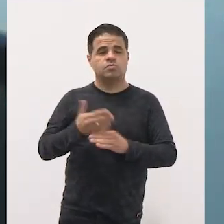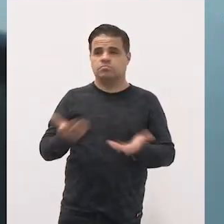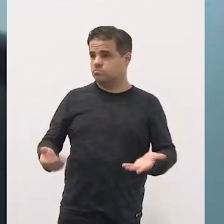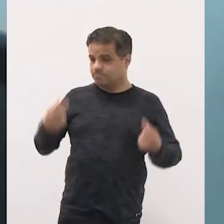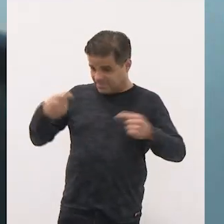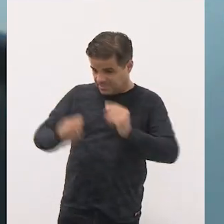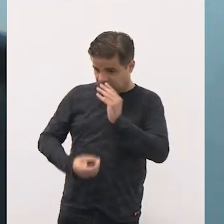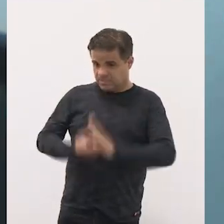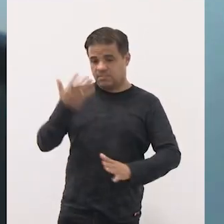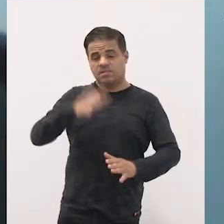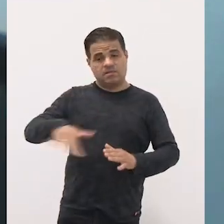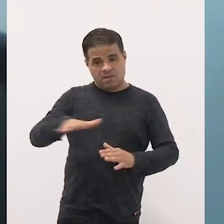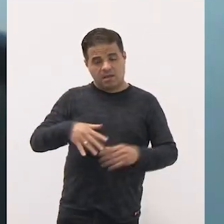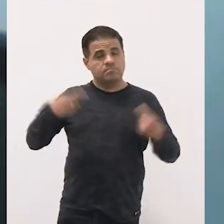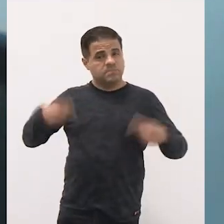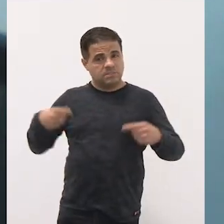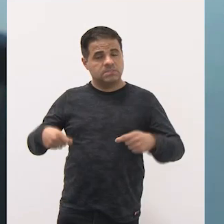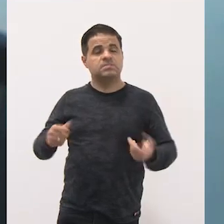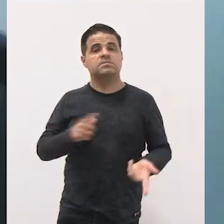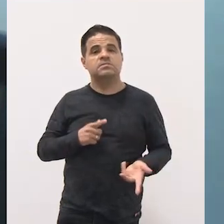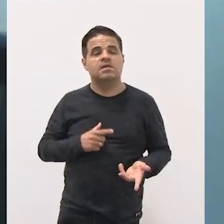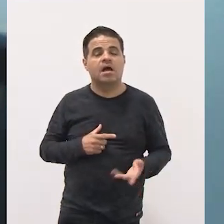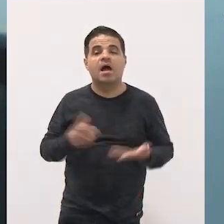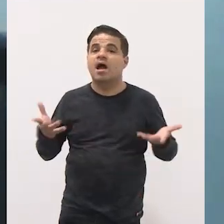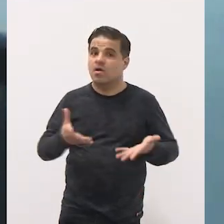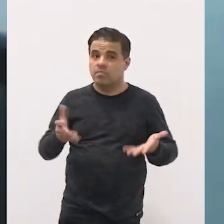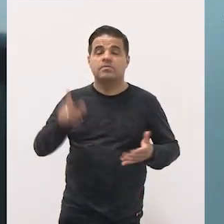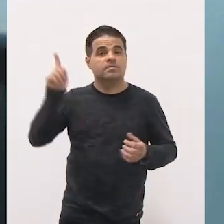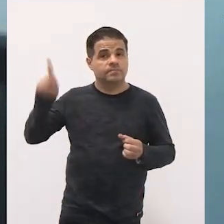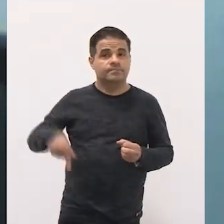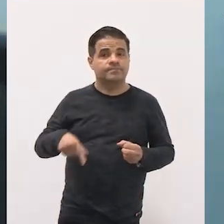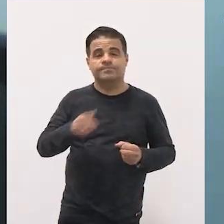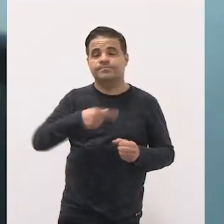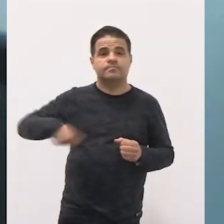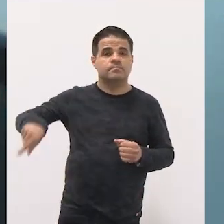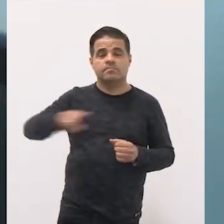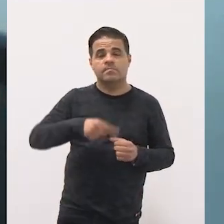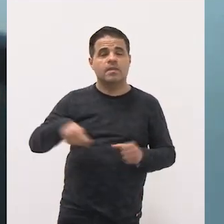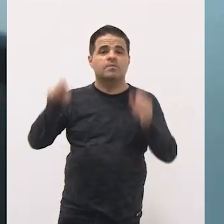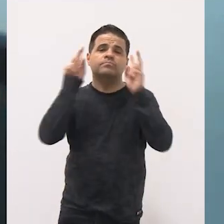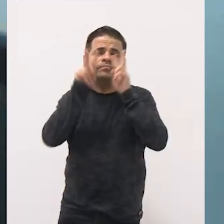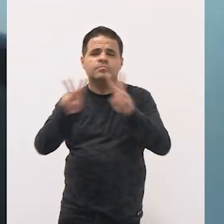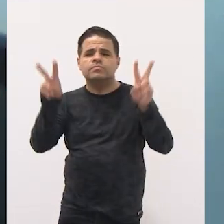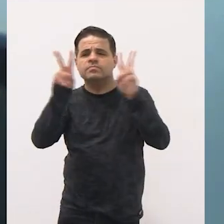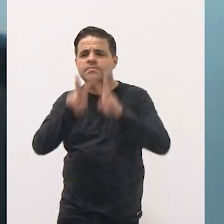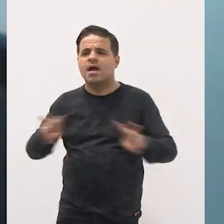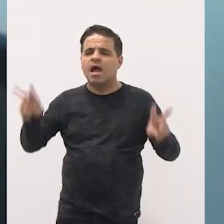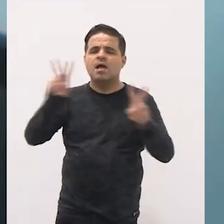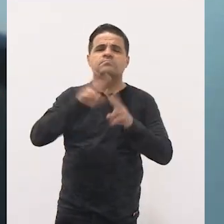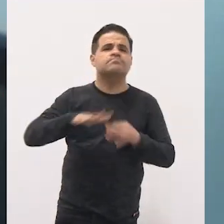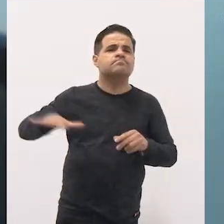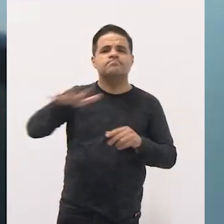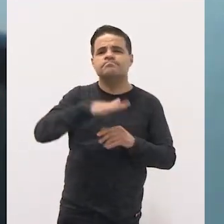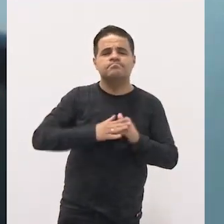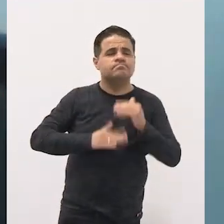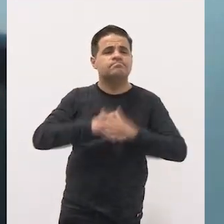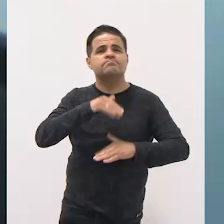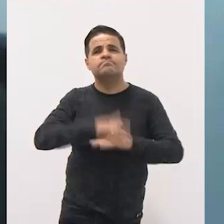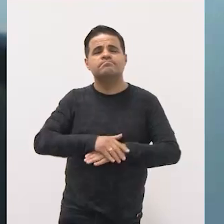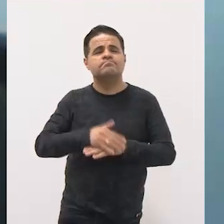que criar. Agora, esse olhar, muitas